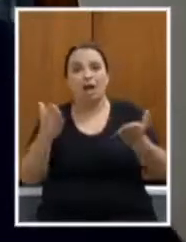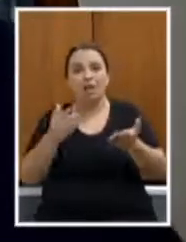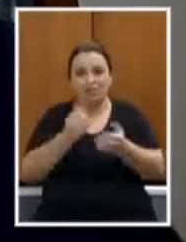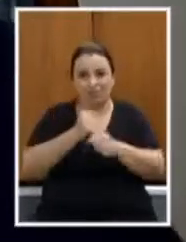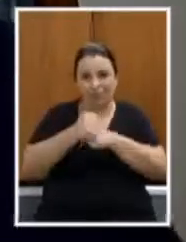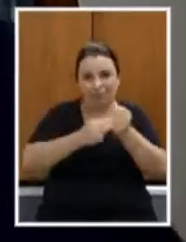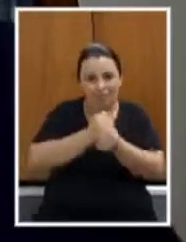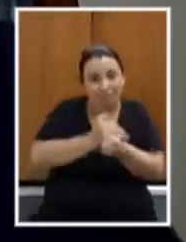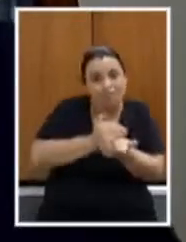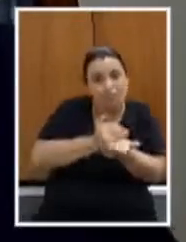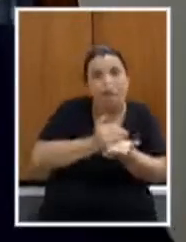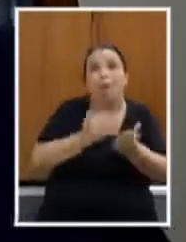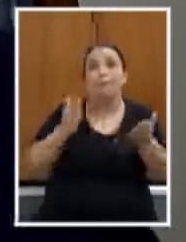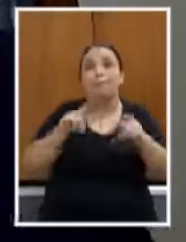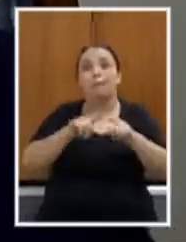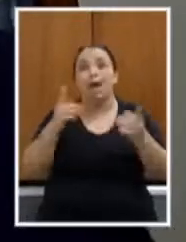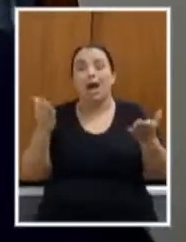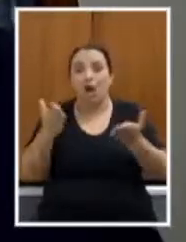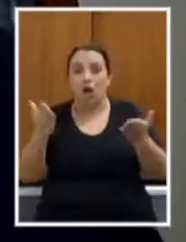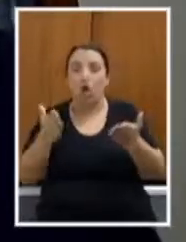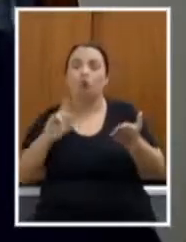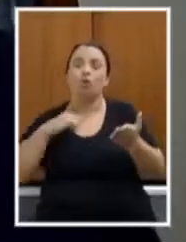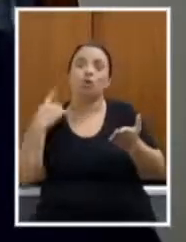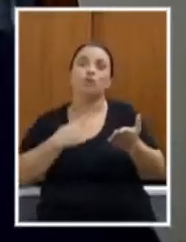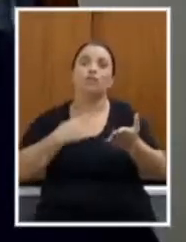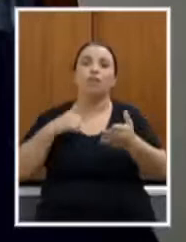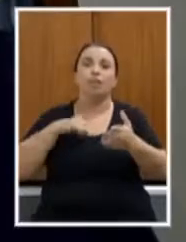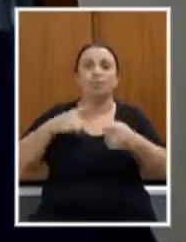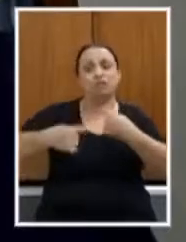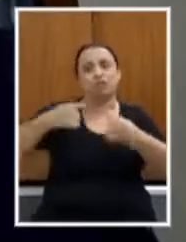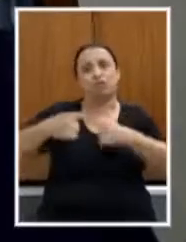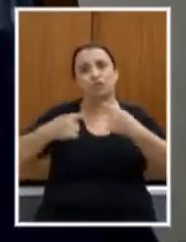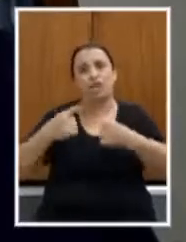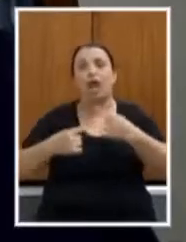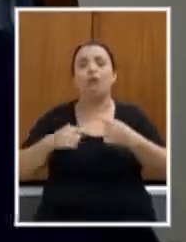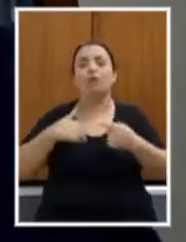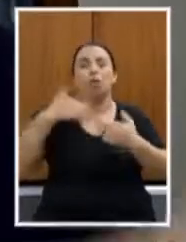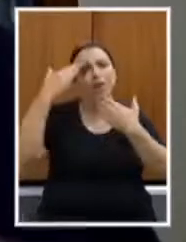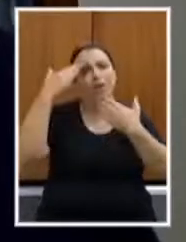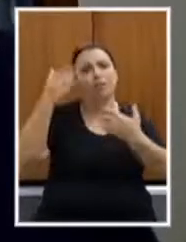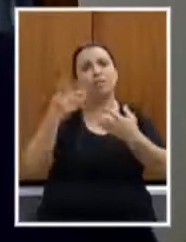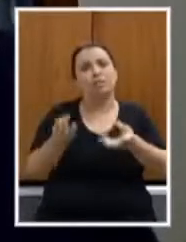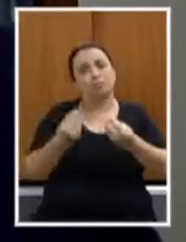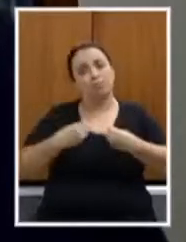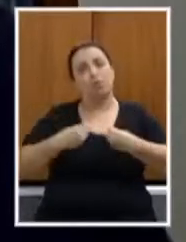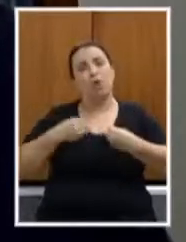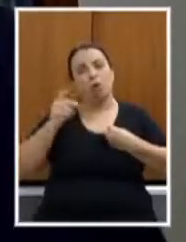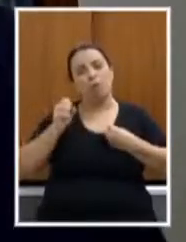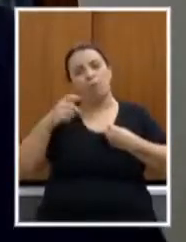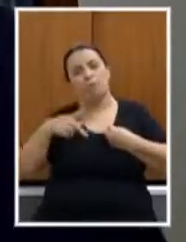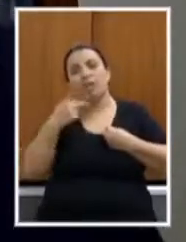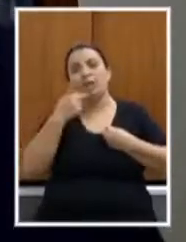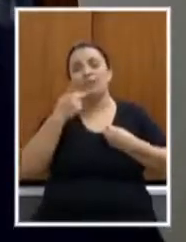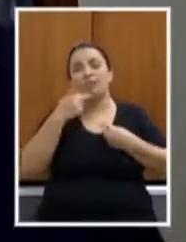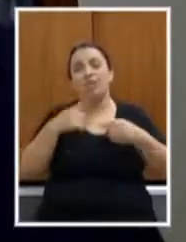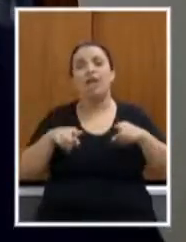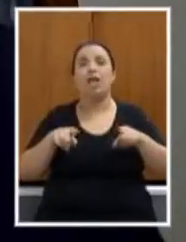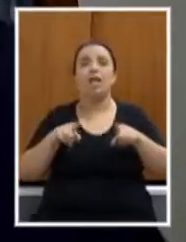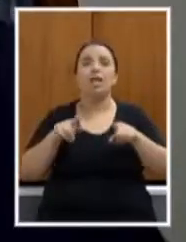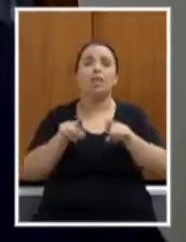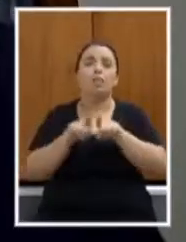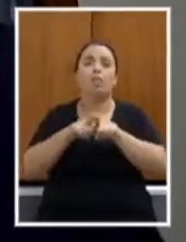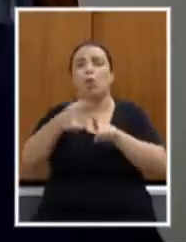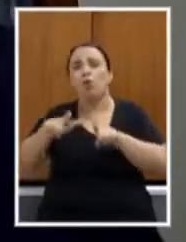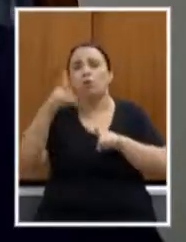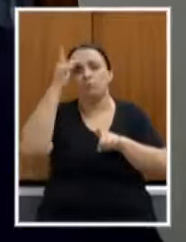com esse diálogo, com essa construção, e eu agradeço aqui o cumprimento que Vossa Excelência teve da palavra, não só conosco, todos que deram